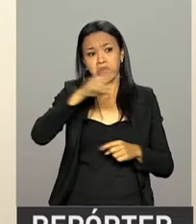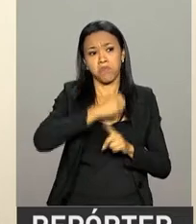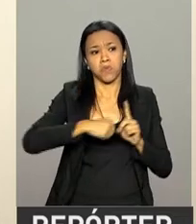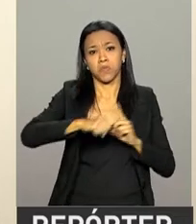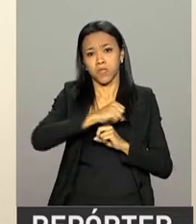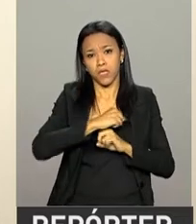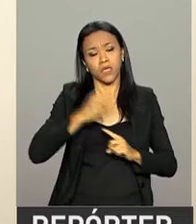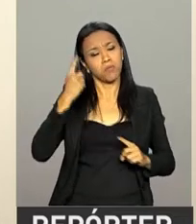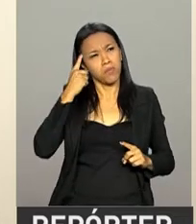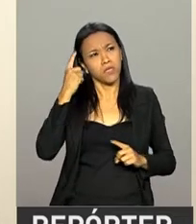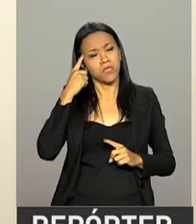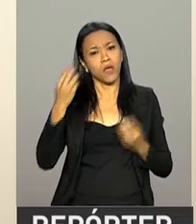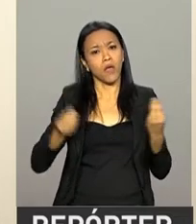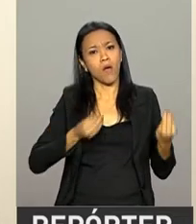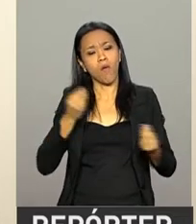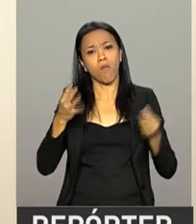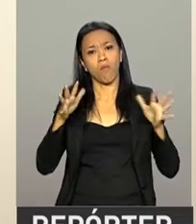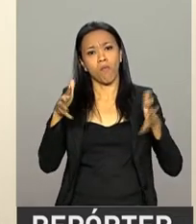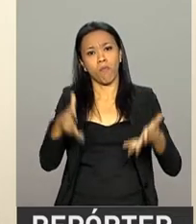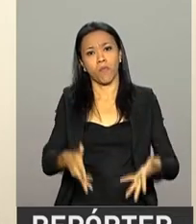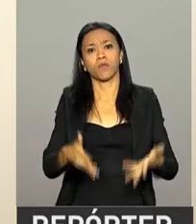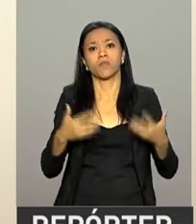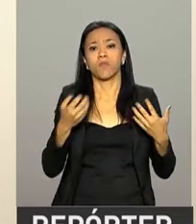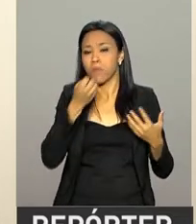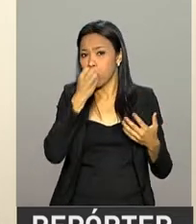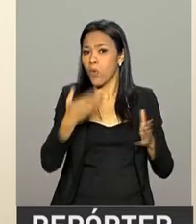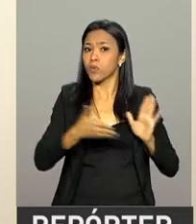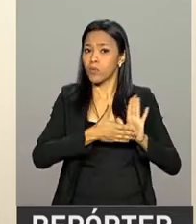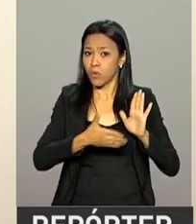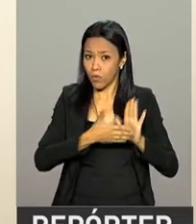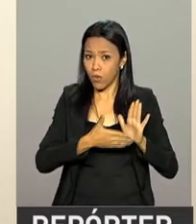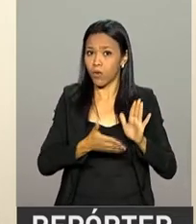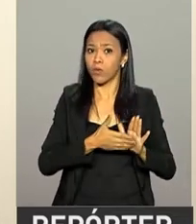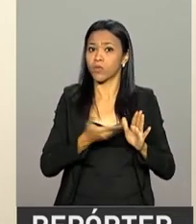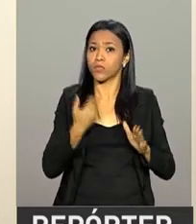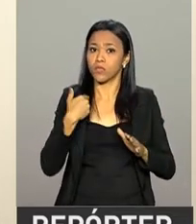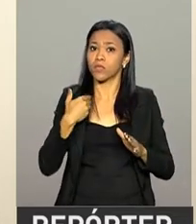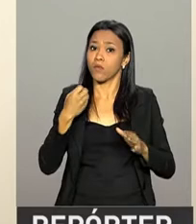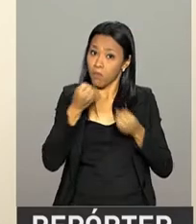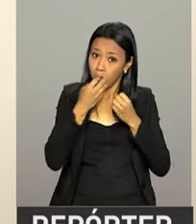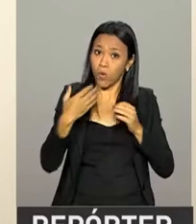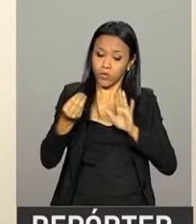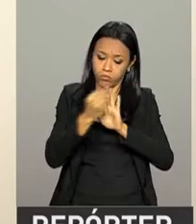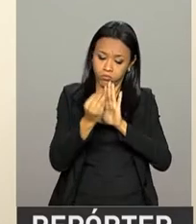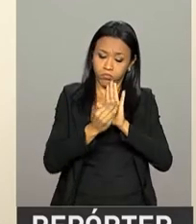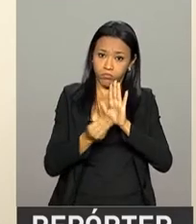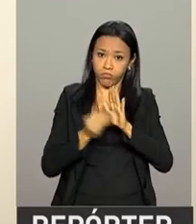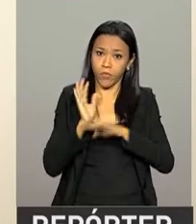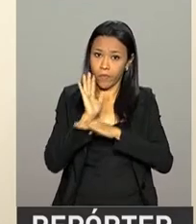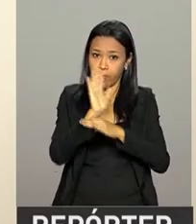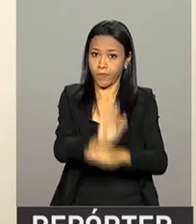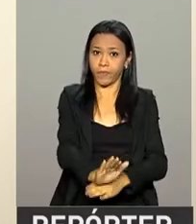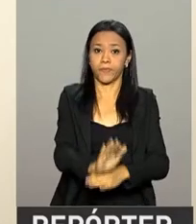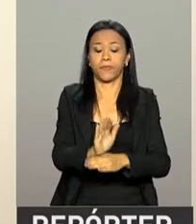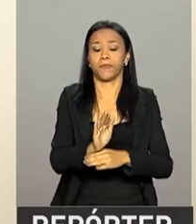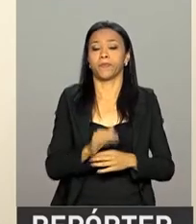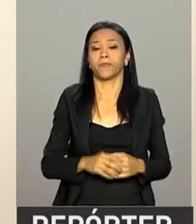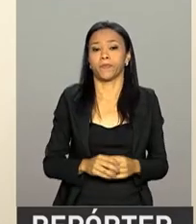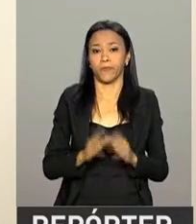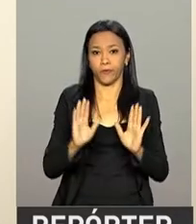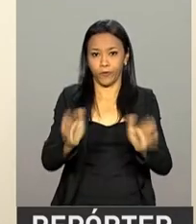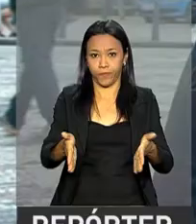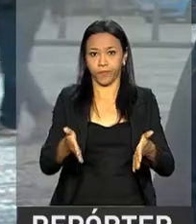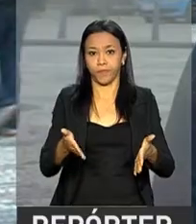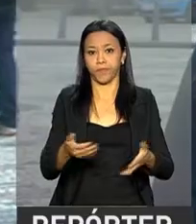podendo pensar e participar sobre o assunto, boas propostas, boas contribuições são apresentadas e aí a gente sempre considera e incorpora aí